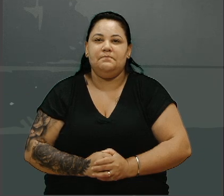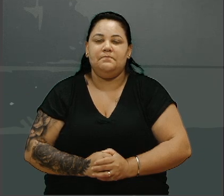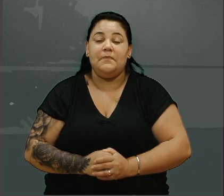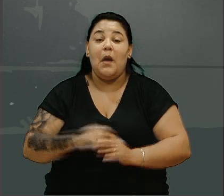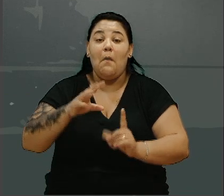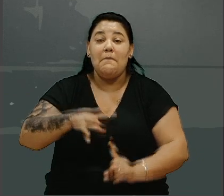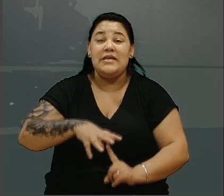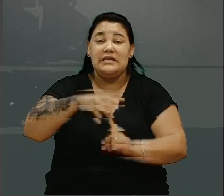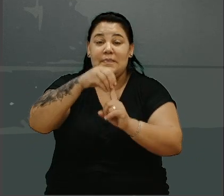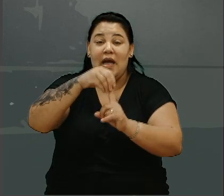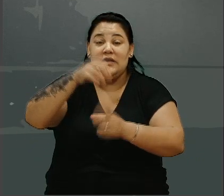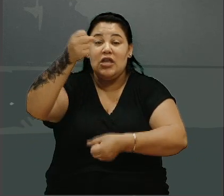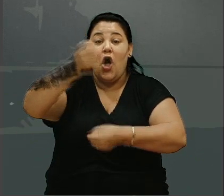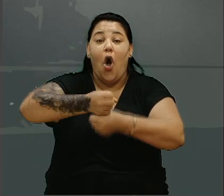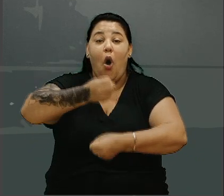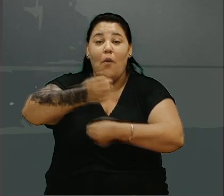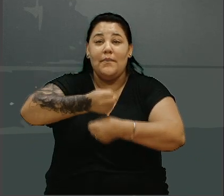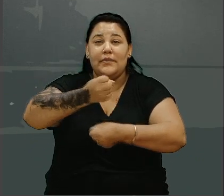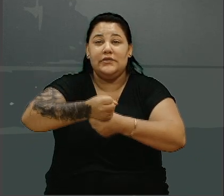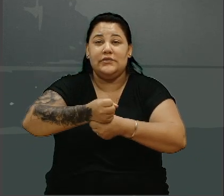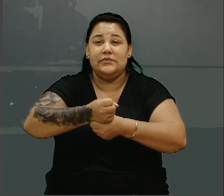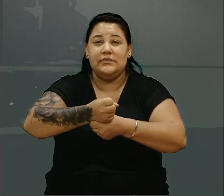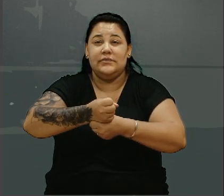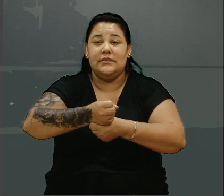Principais obras previstas para